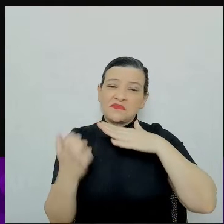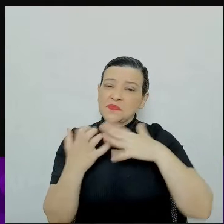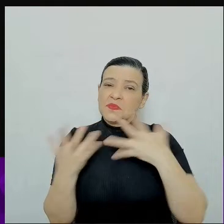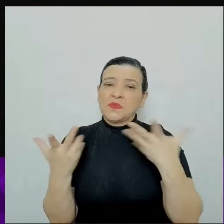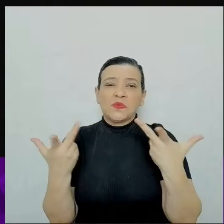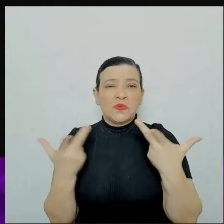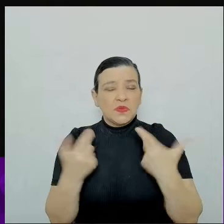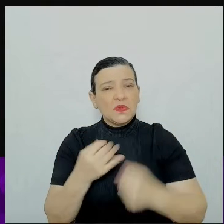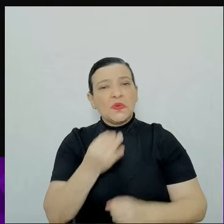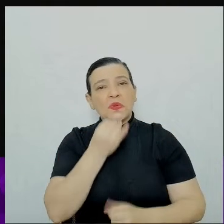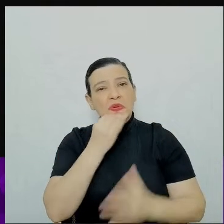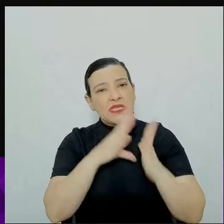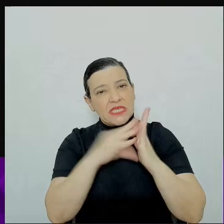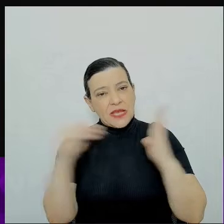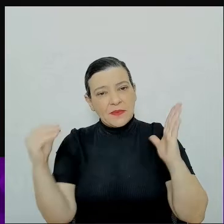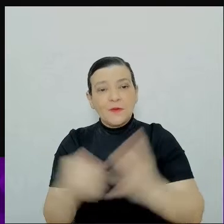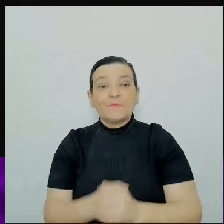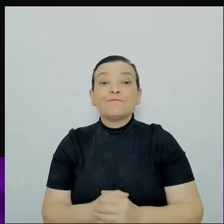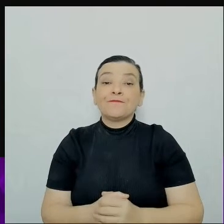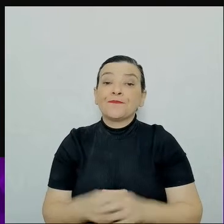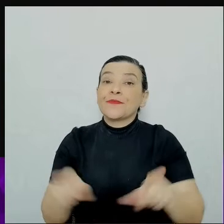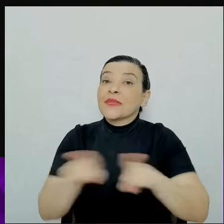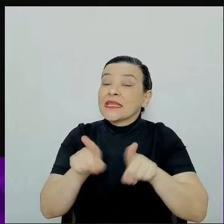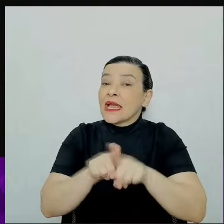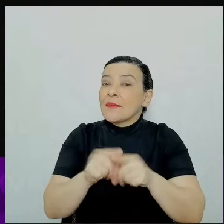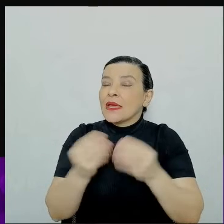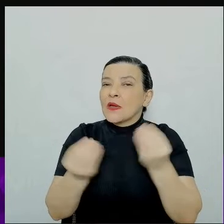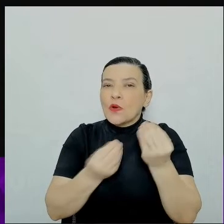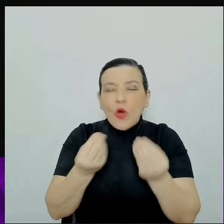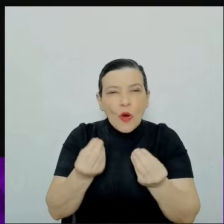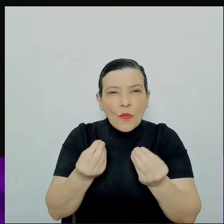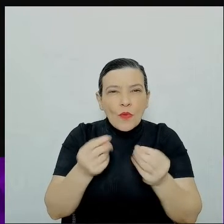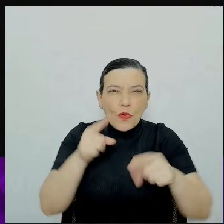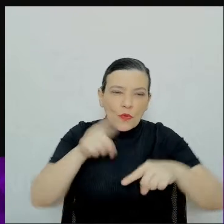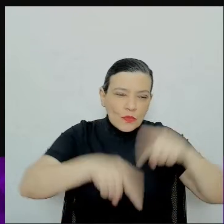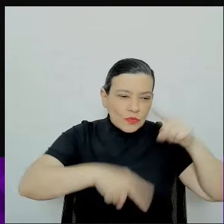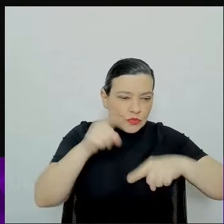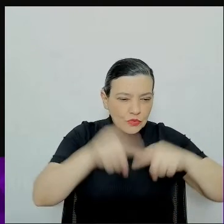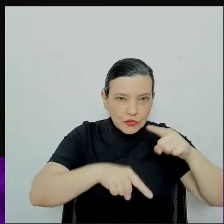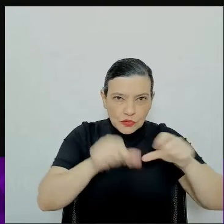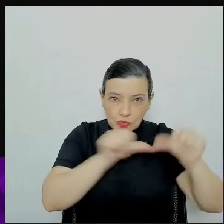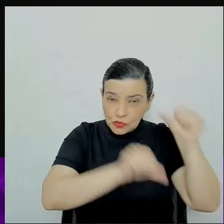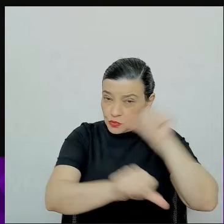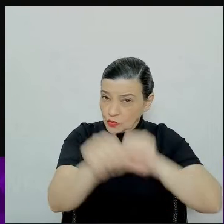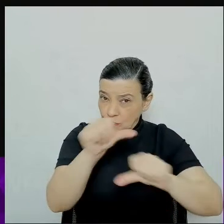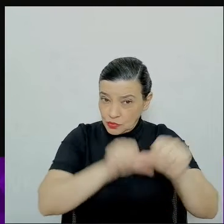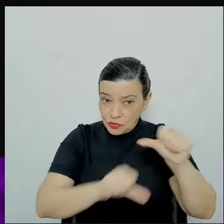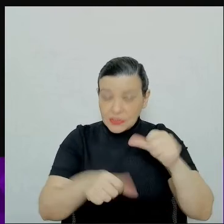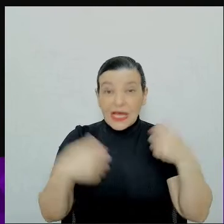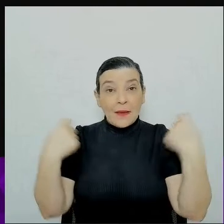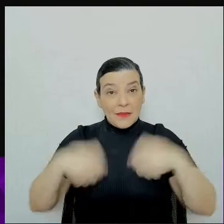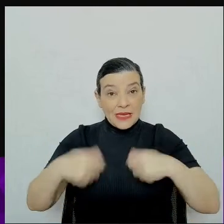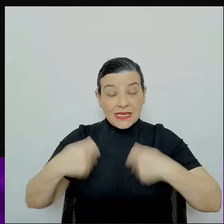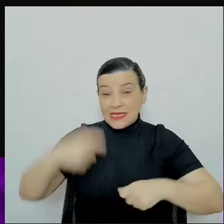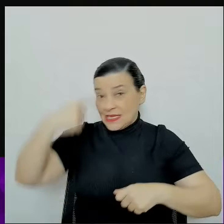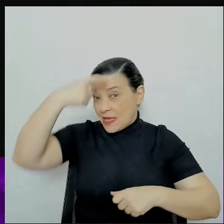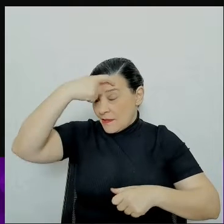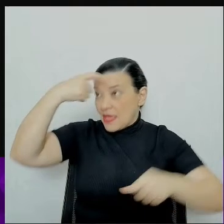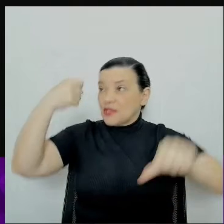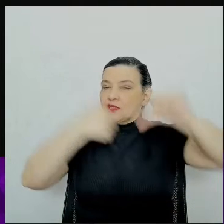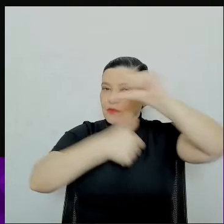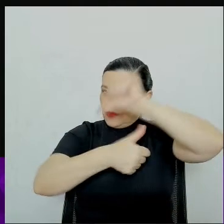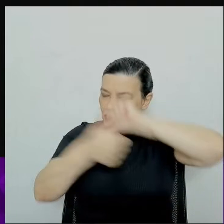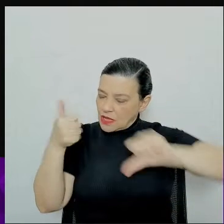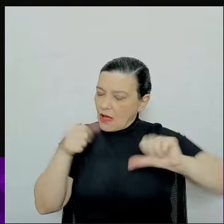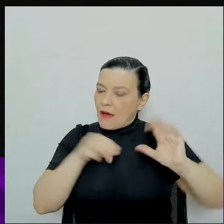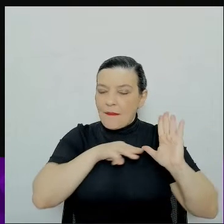exemplo para nós. Então, implementar a mudança de produtos para serviços nas empresas requer não apenas uma nova mentalidade e métodos, não